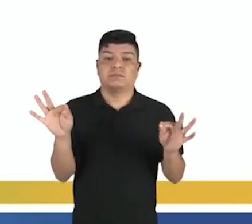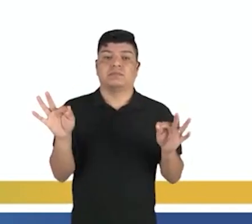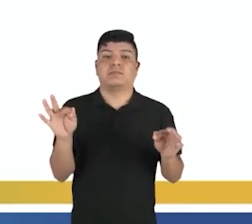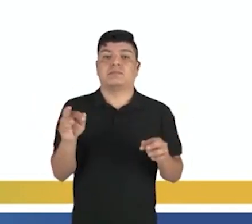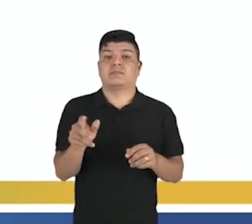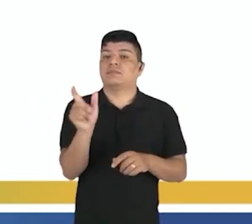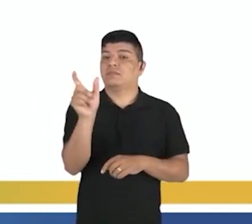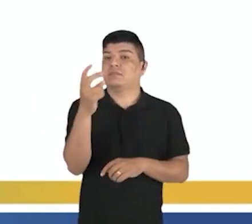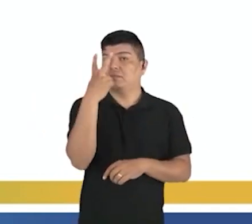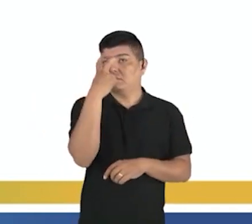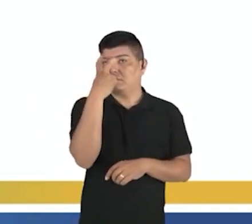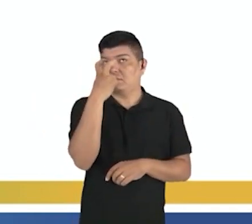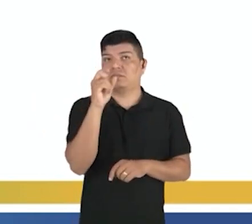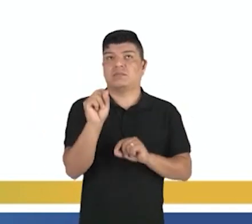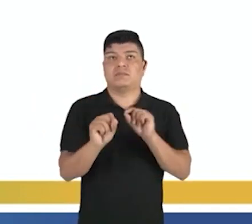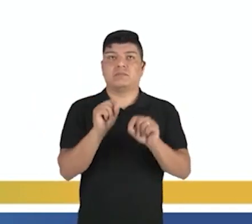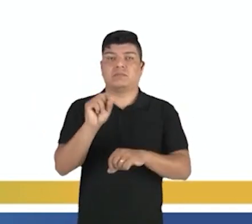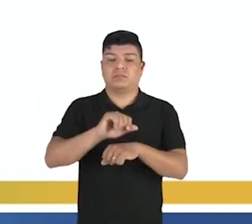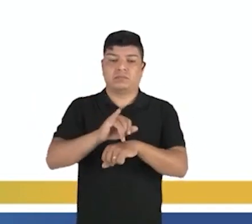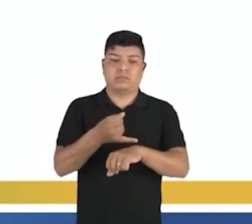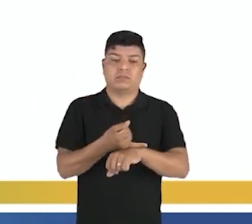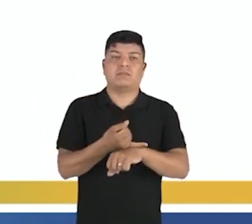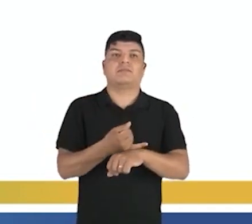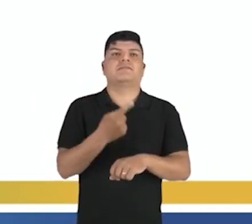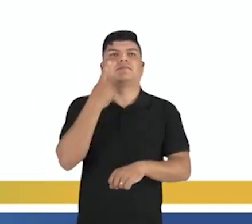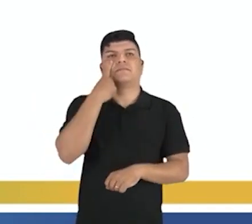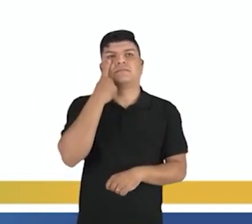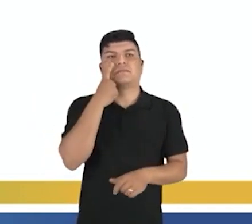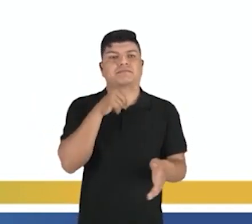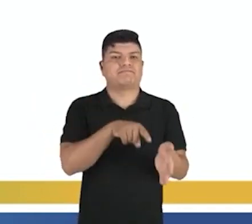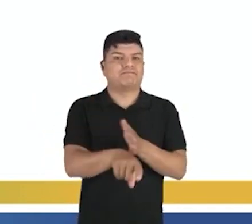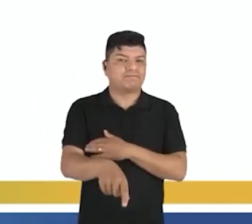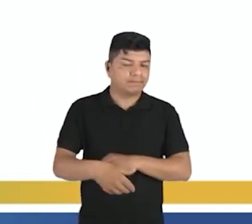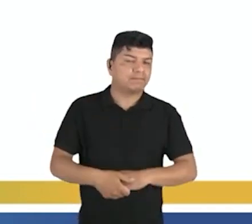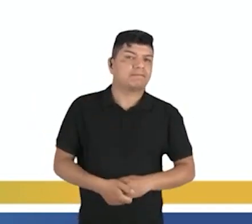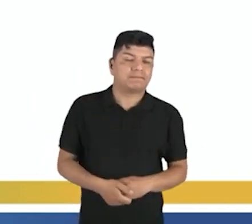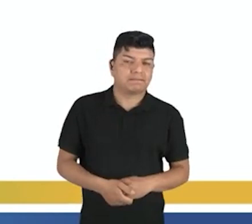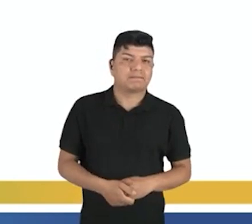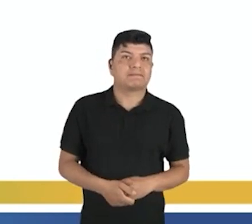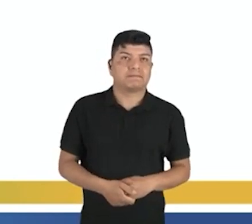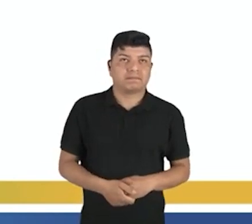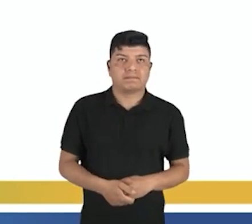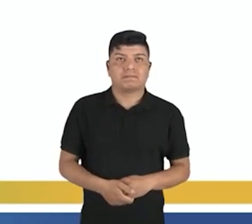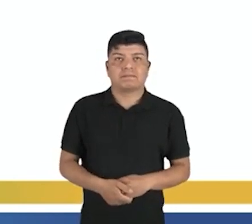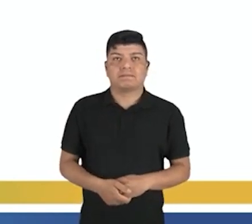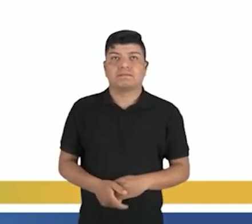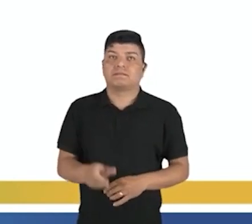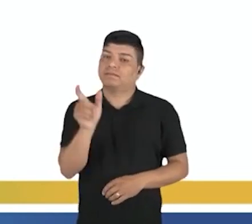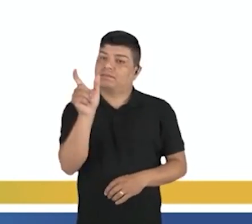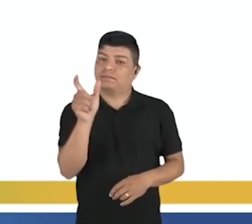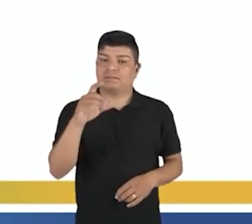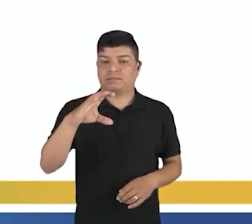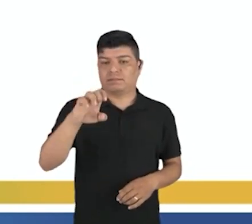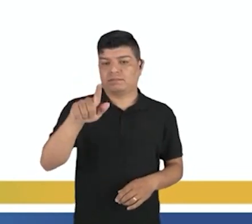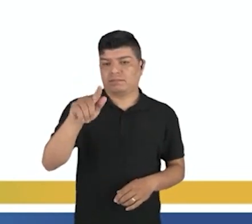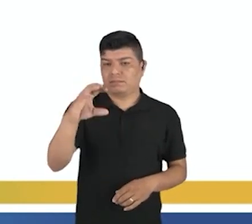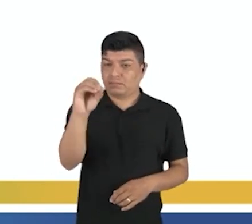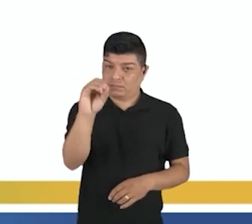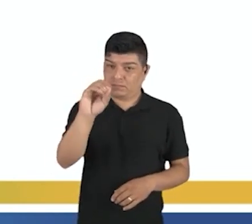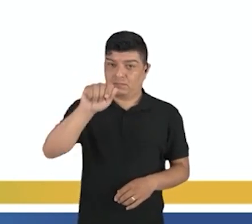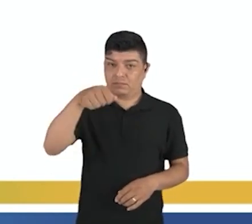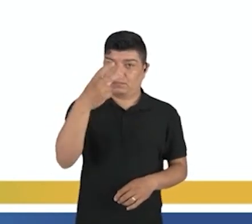o termo cego é um adjetivo. Olha essa questão, galera. Nós temos a palavra cego